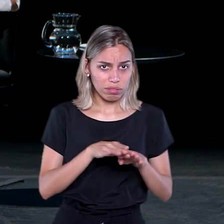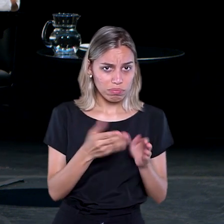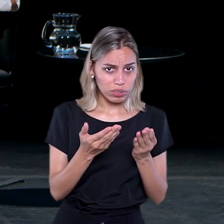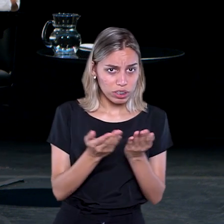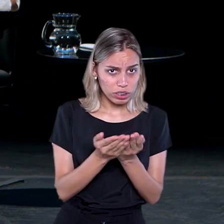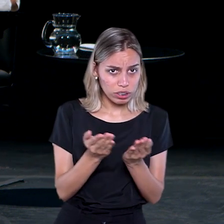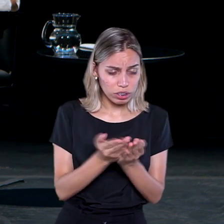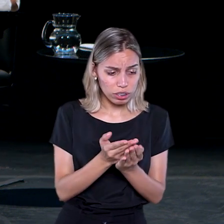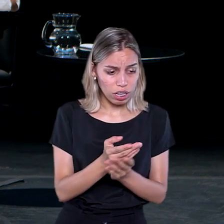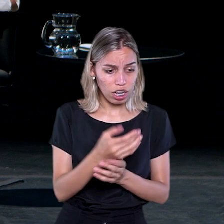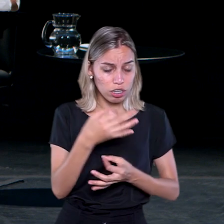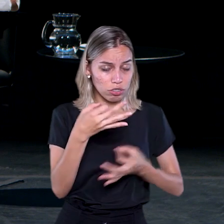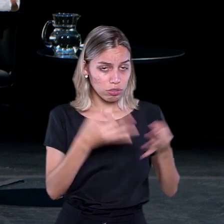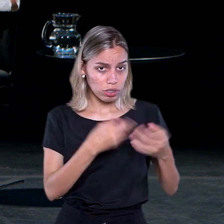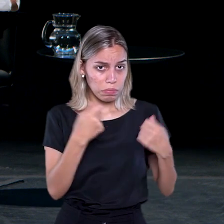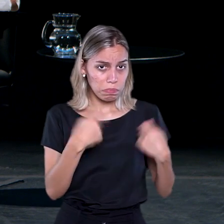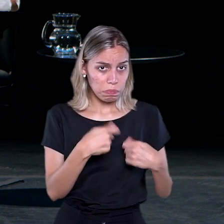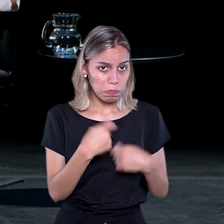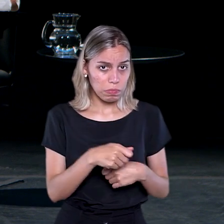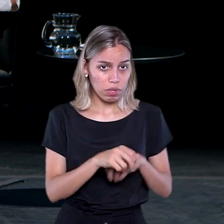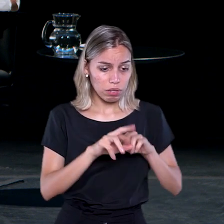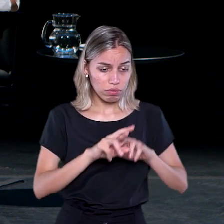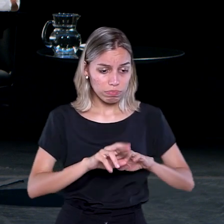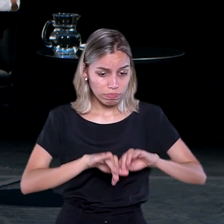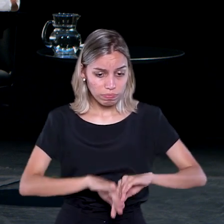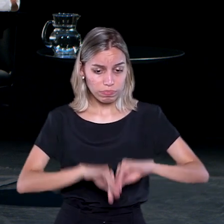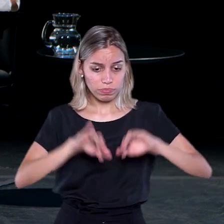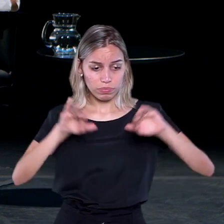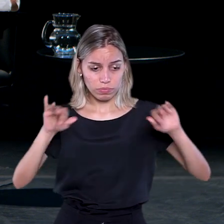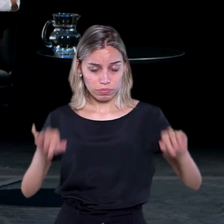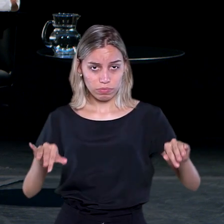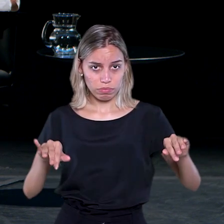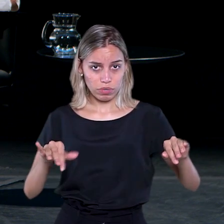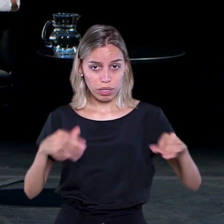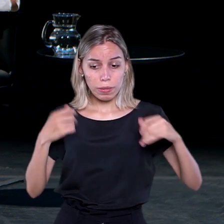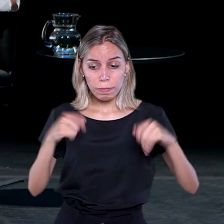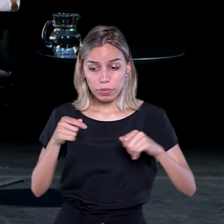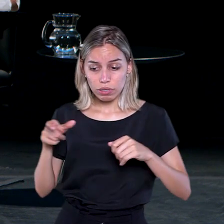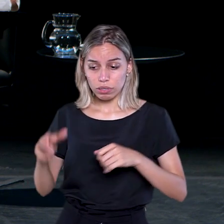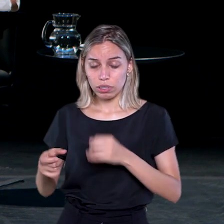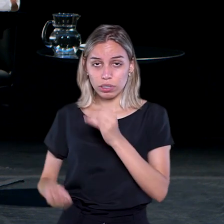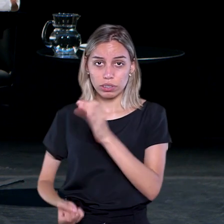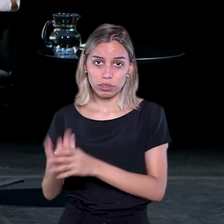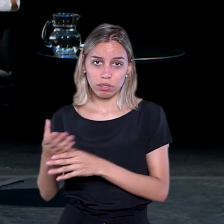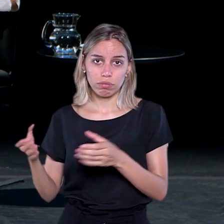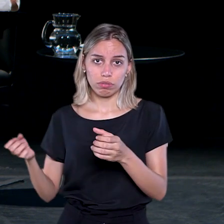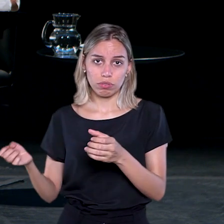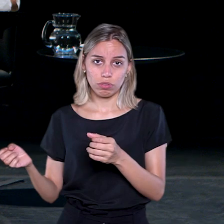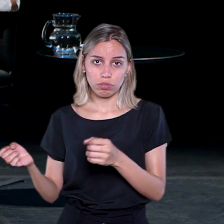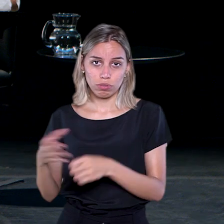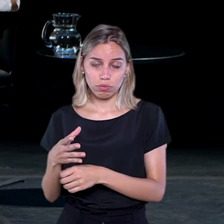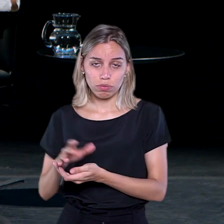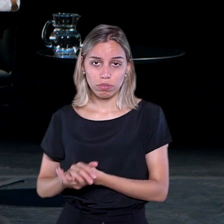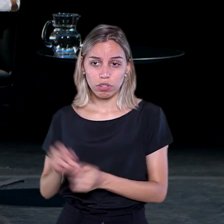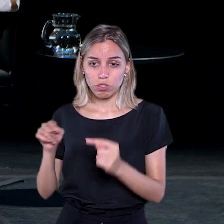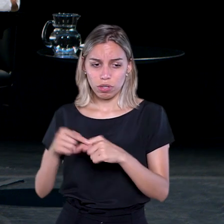privilégio é terrível, porque eles querem preservar um privilégio que ainda não têm.